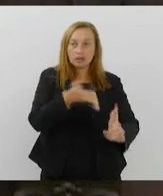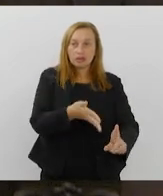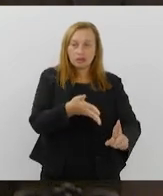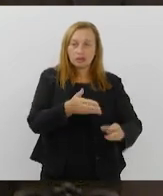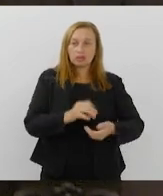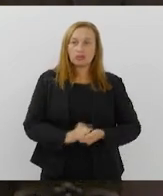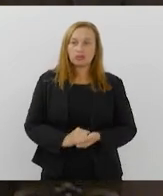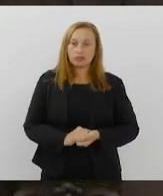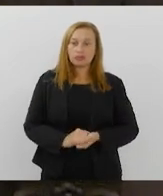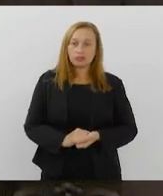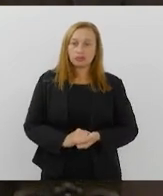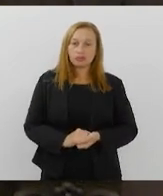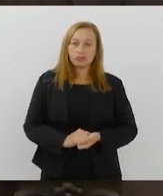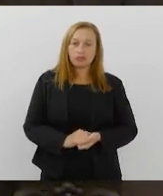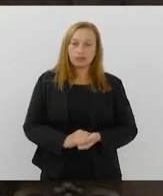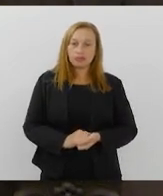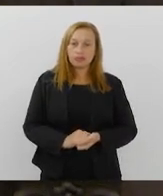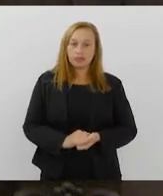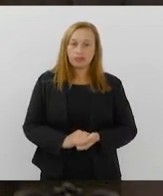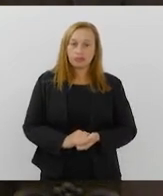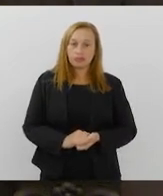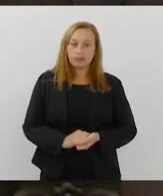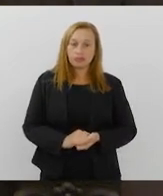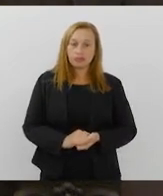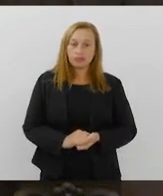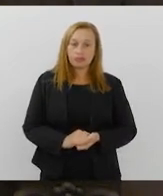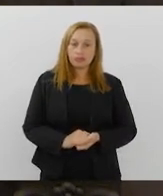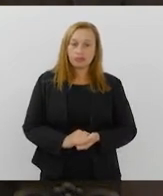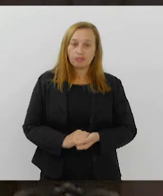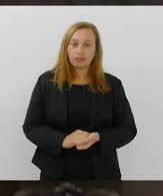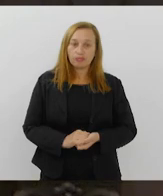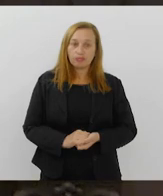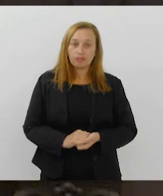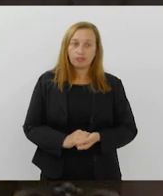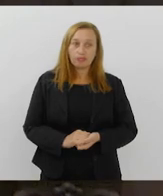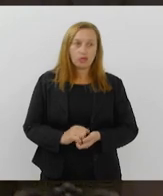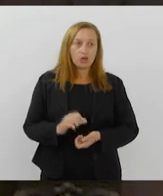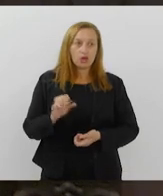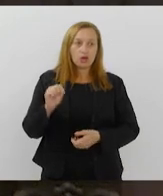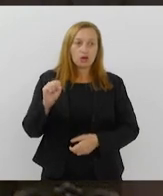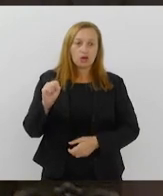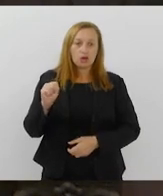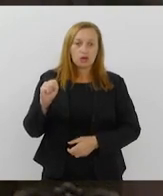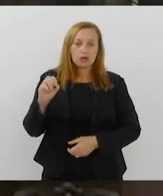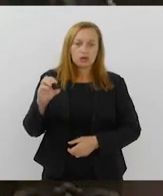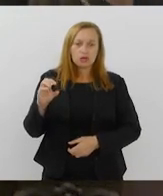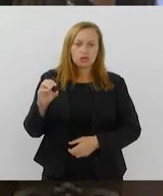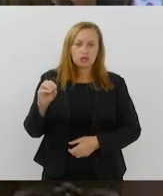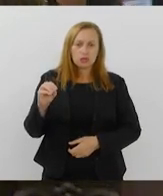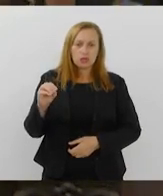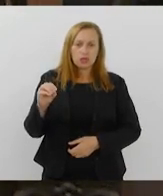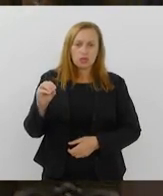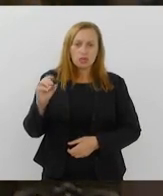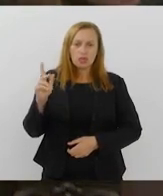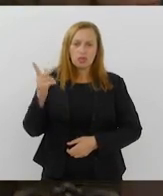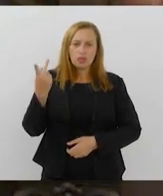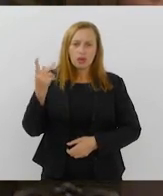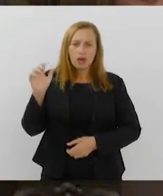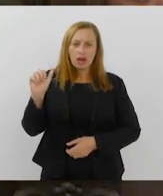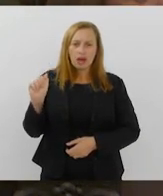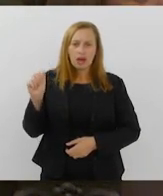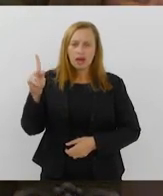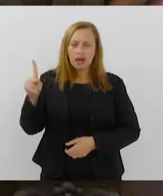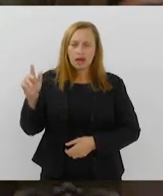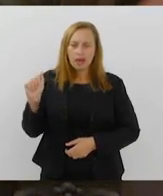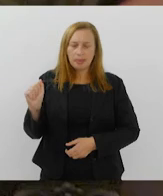senhor honorário cônsul Sorraco Bastos. Uma honra ter o senhor aqui, uma lenda também